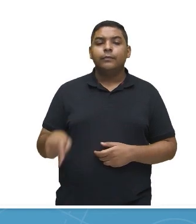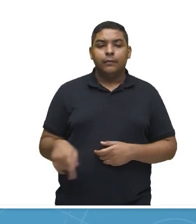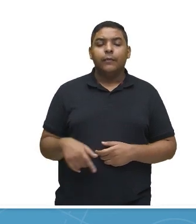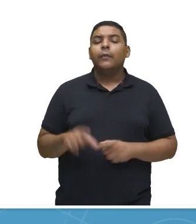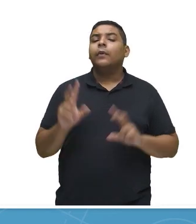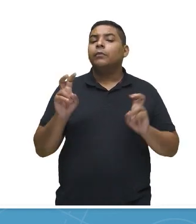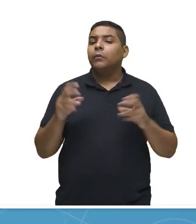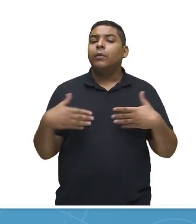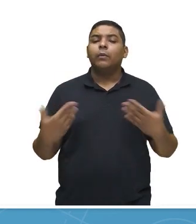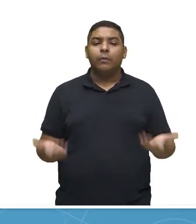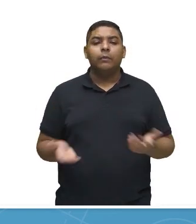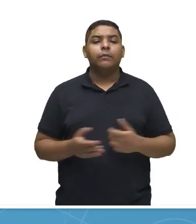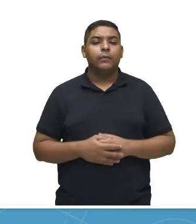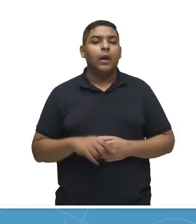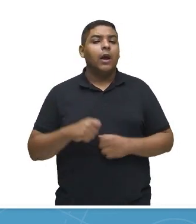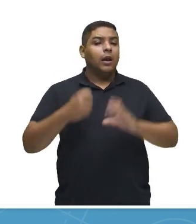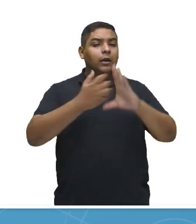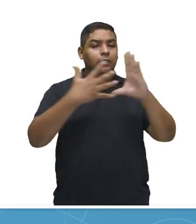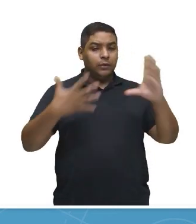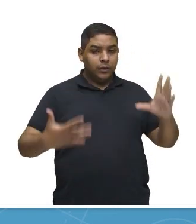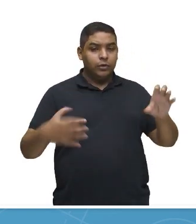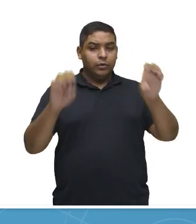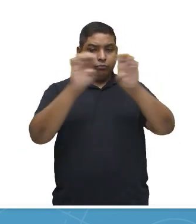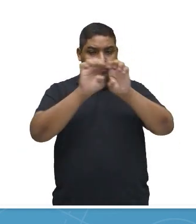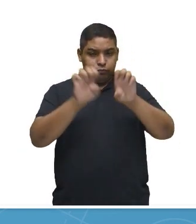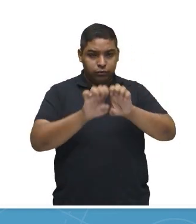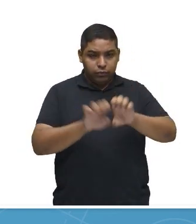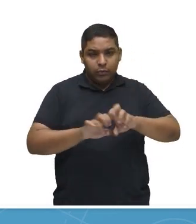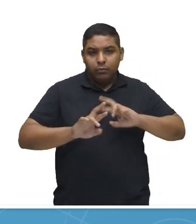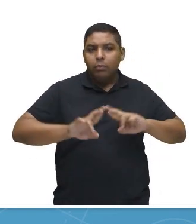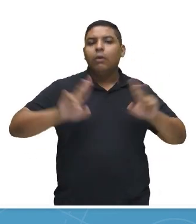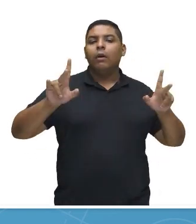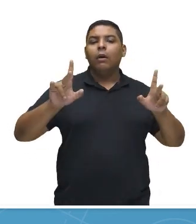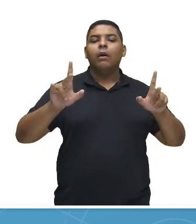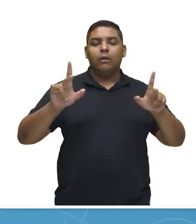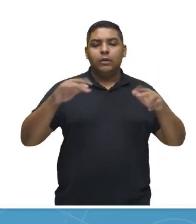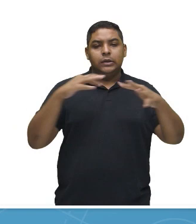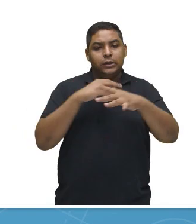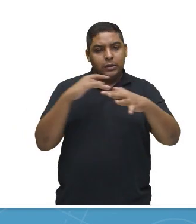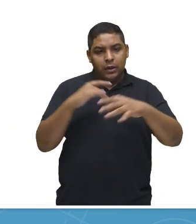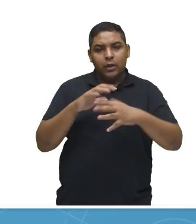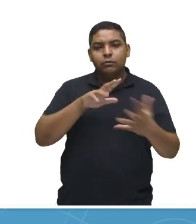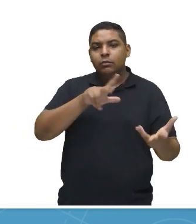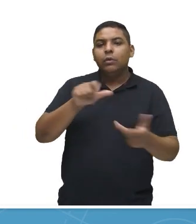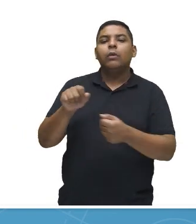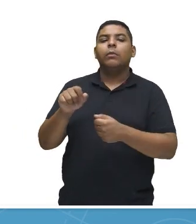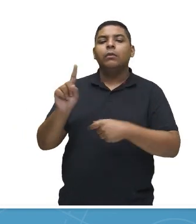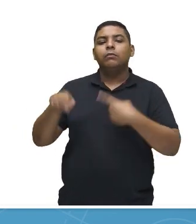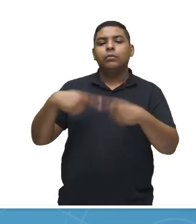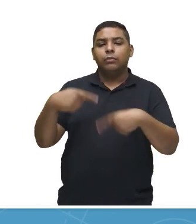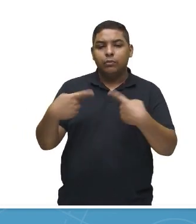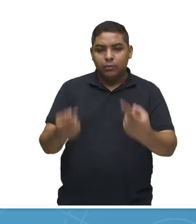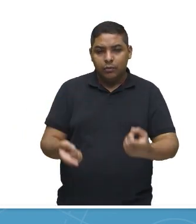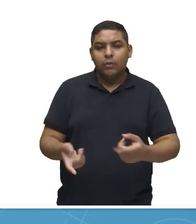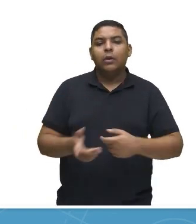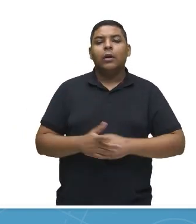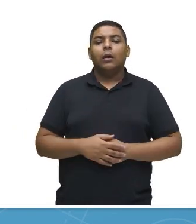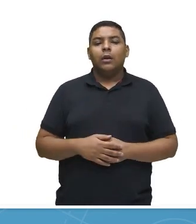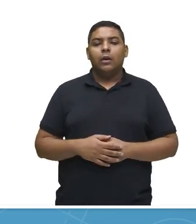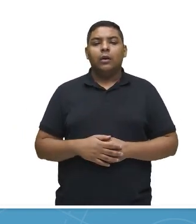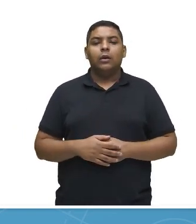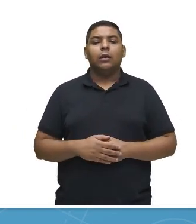seguinte. Uma característica estrutural que difere as cidades globais dos demais espaços que compõem a hierarquia urbana